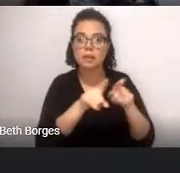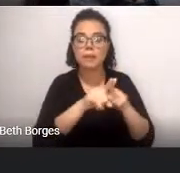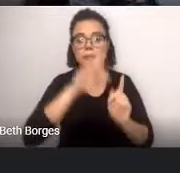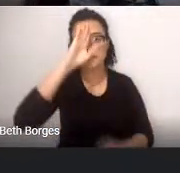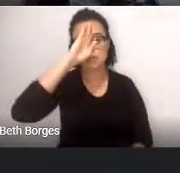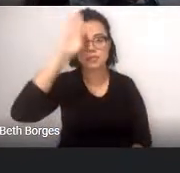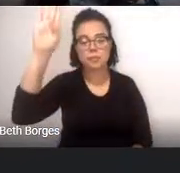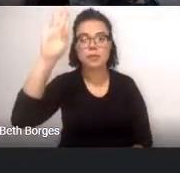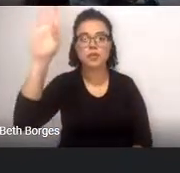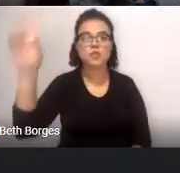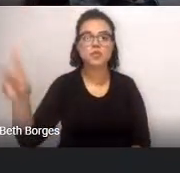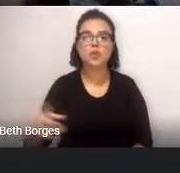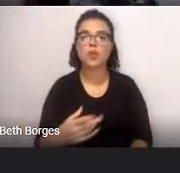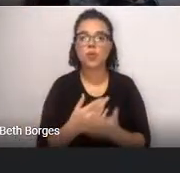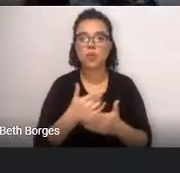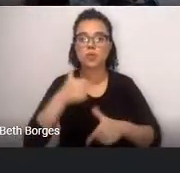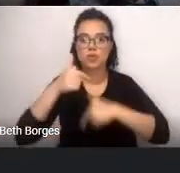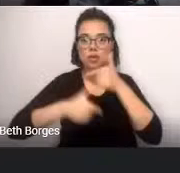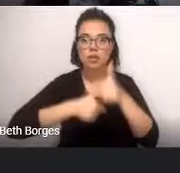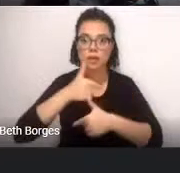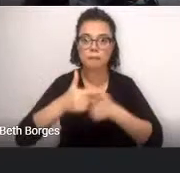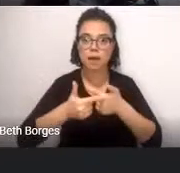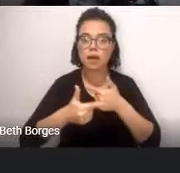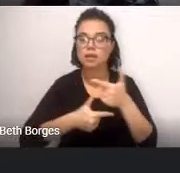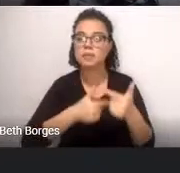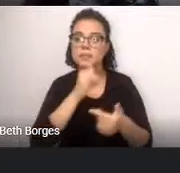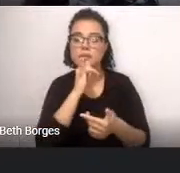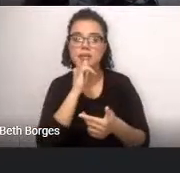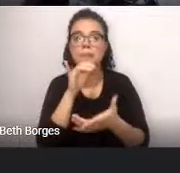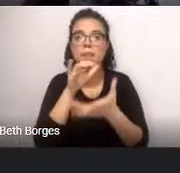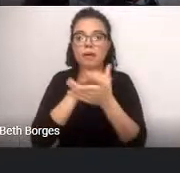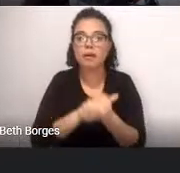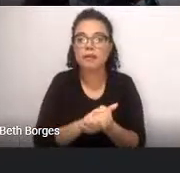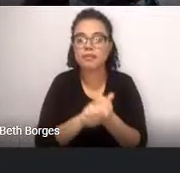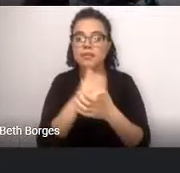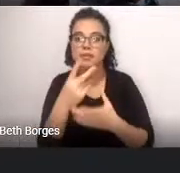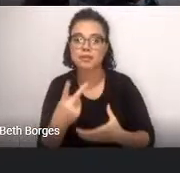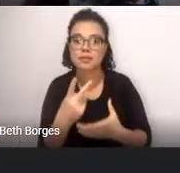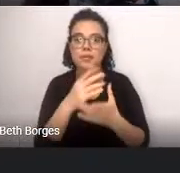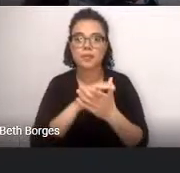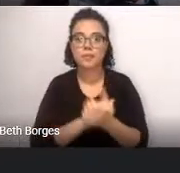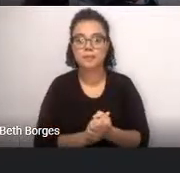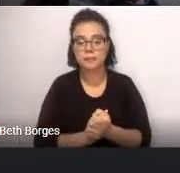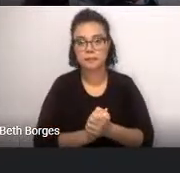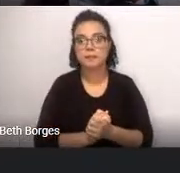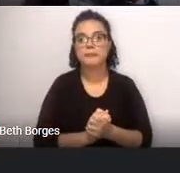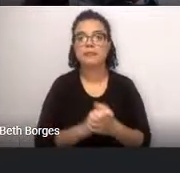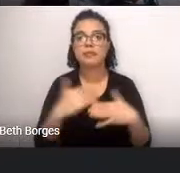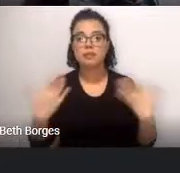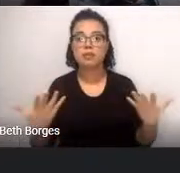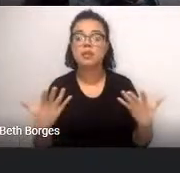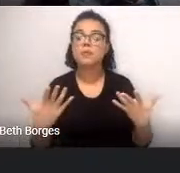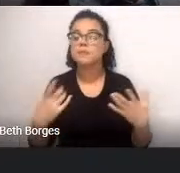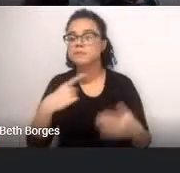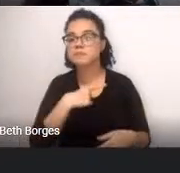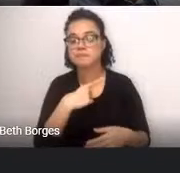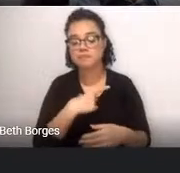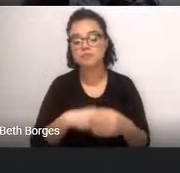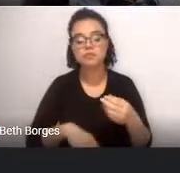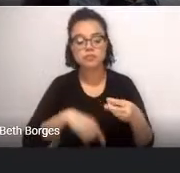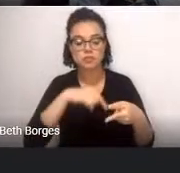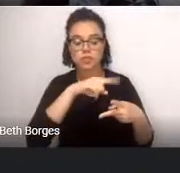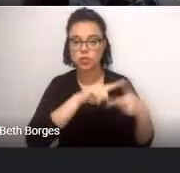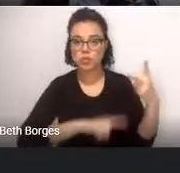né? Entre outros, mas que de grande fundamentação e valia foram essas duas pessoas que no